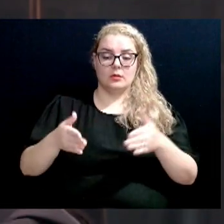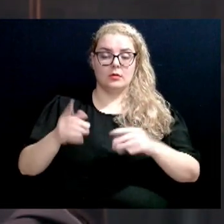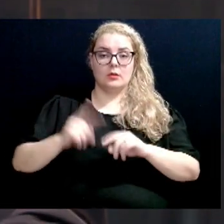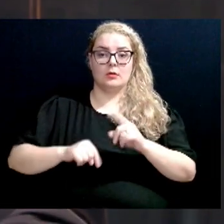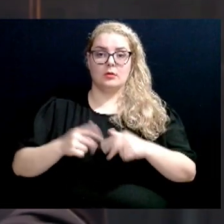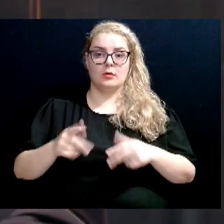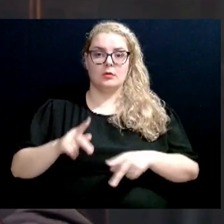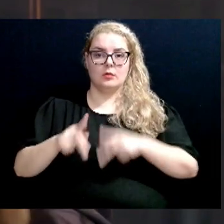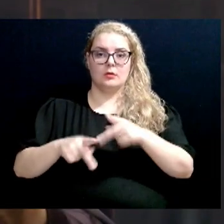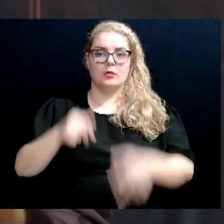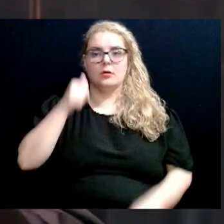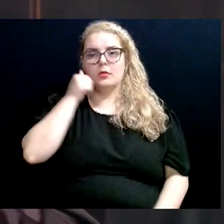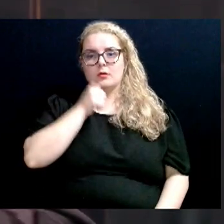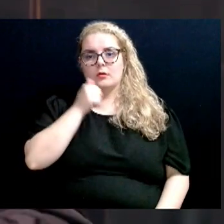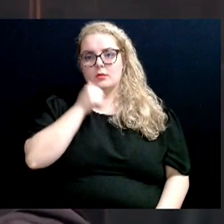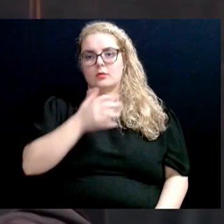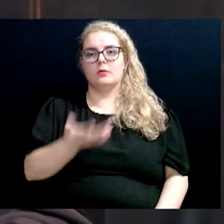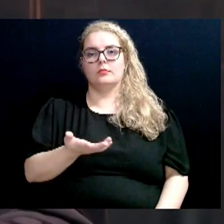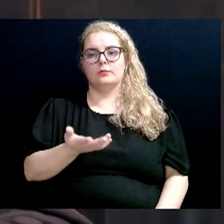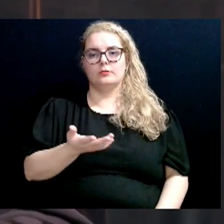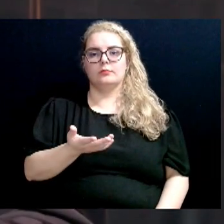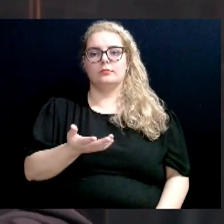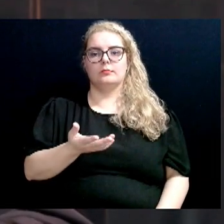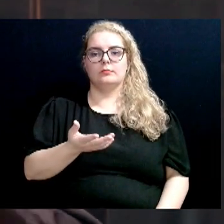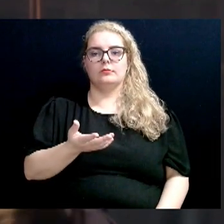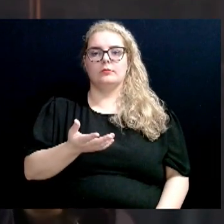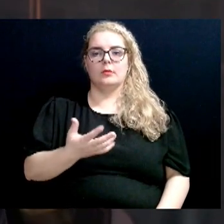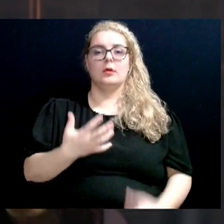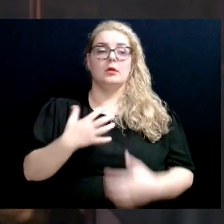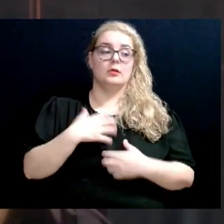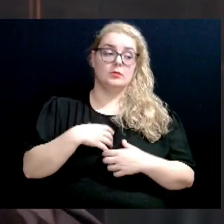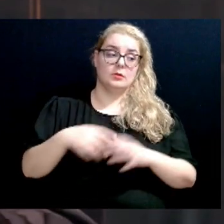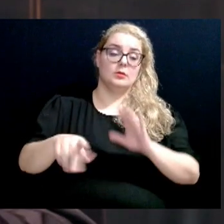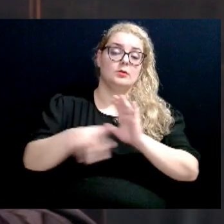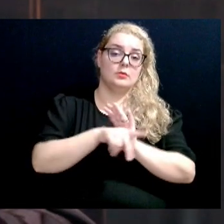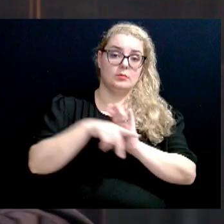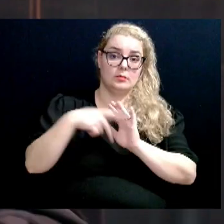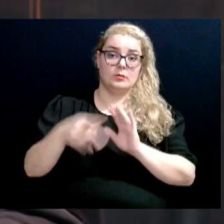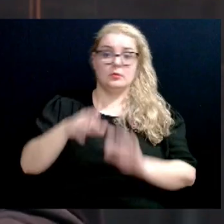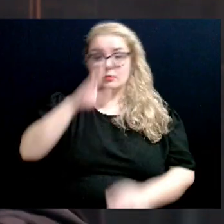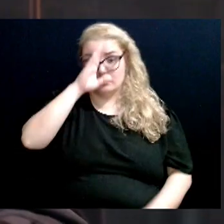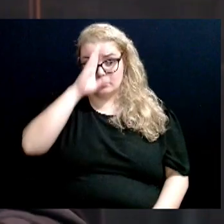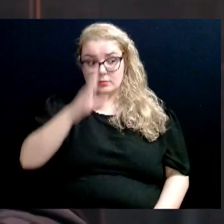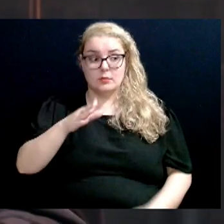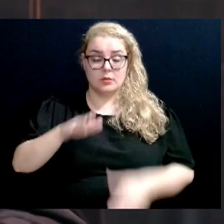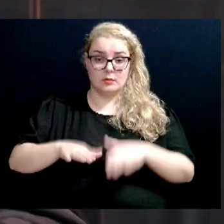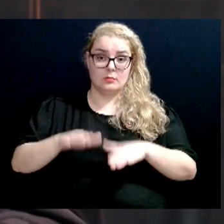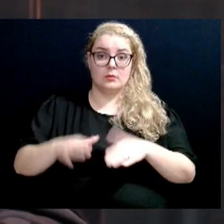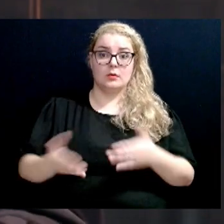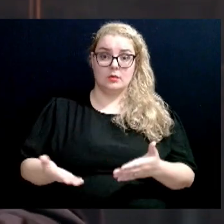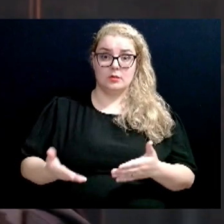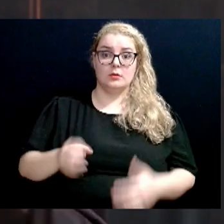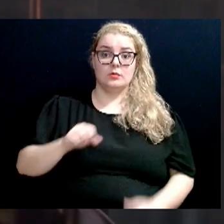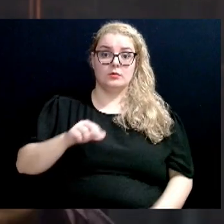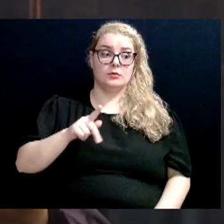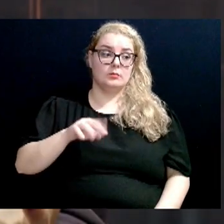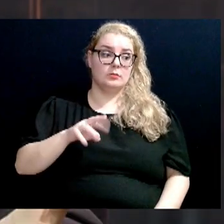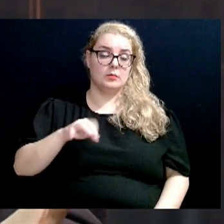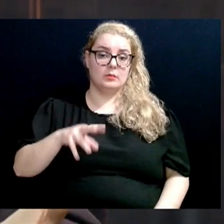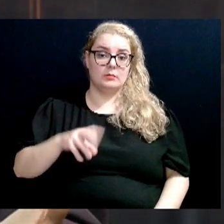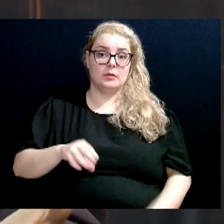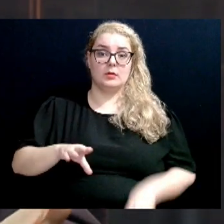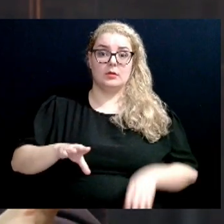feminino, a gente traz ali um pertencimento e principalmente, às vezes, é o suplemento da menopausa, o suplemento